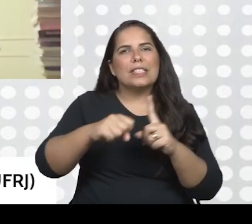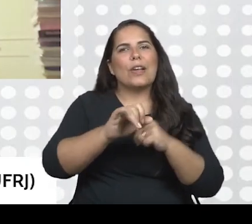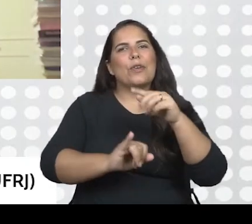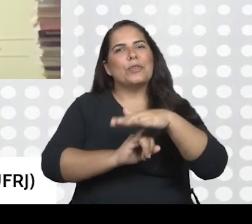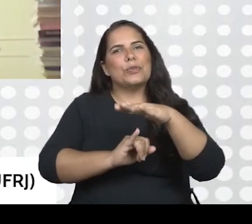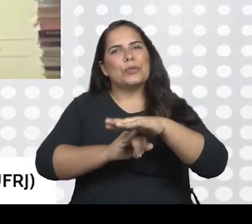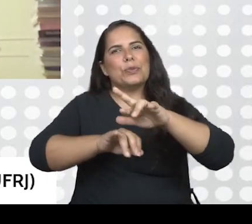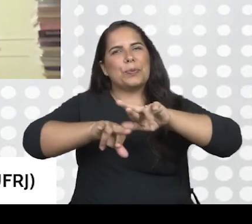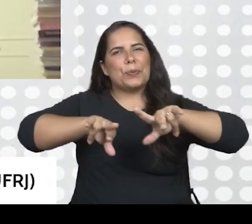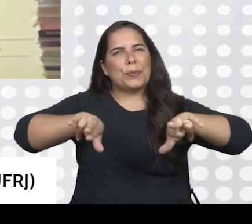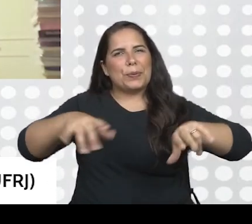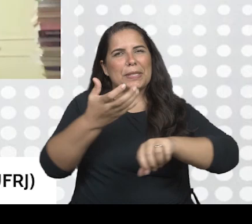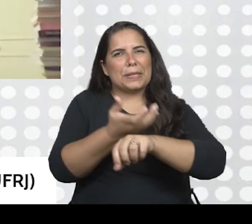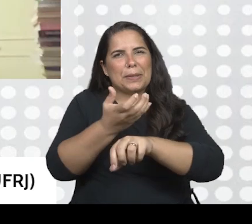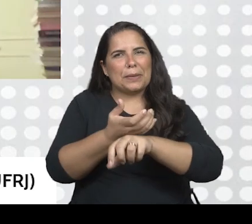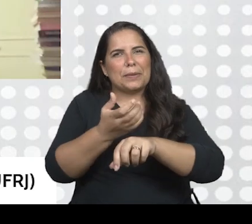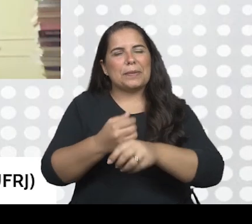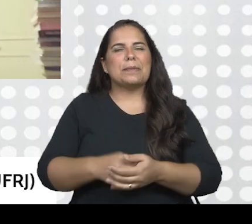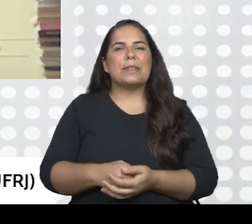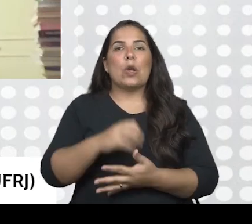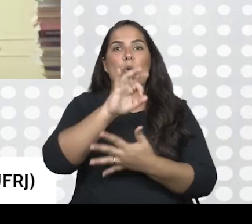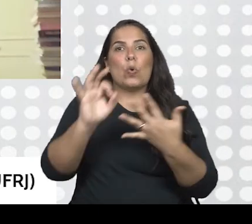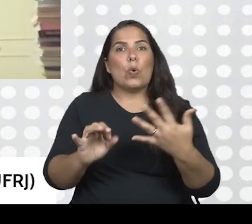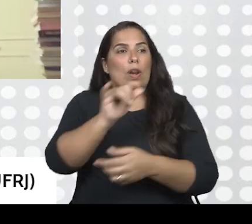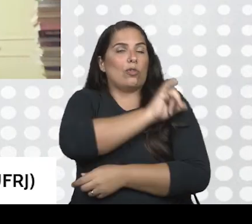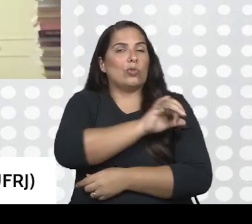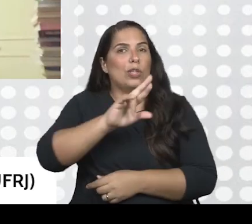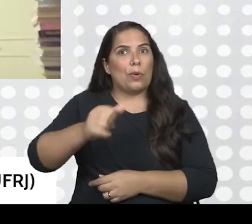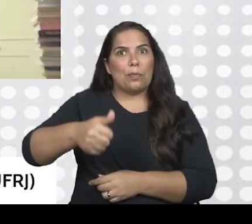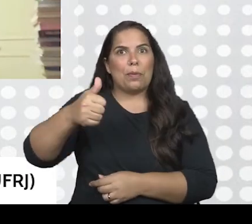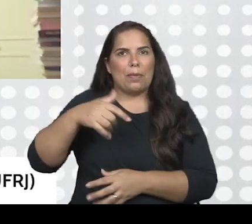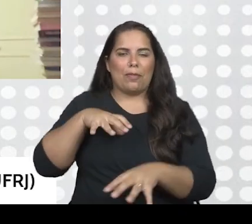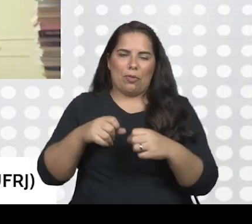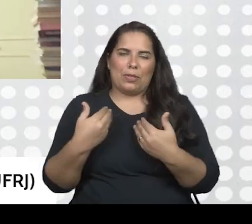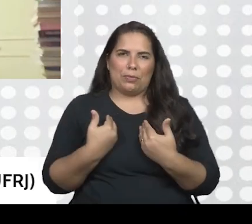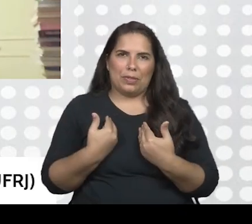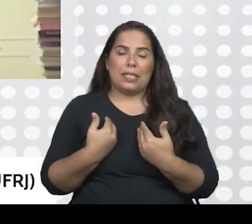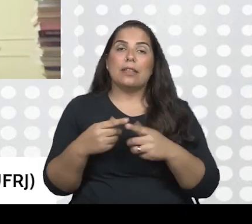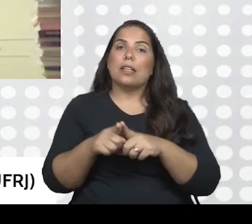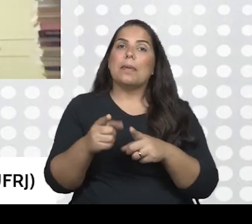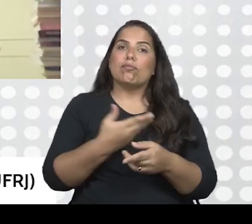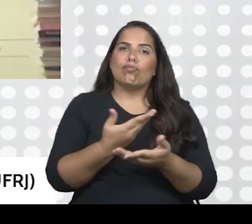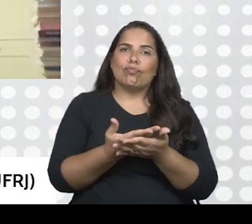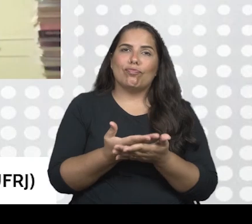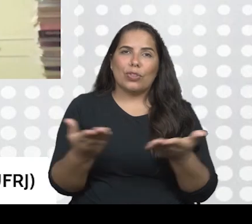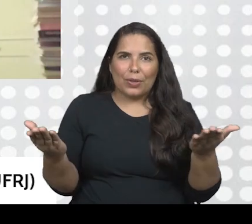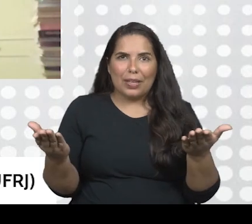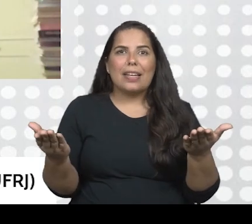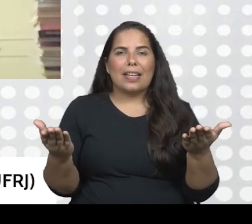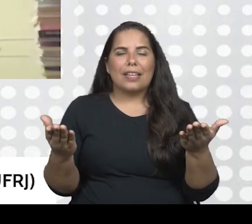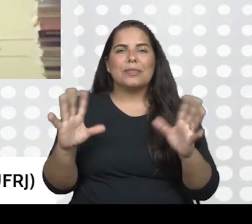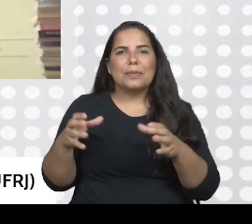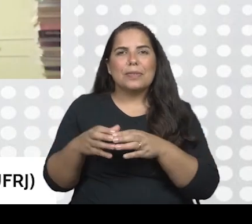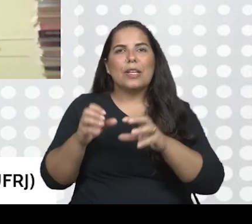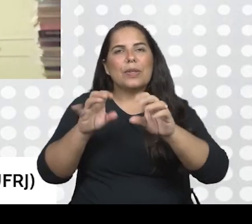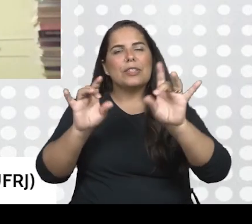Instituto Multidisciplinar da Universidade Federal Rural do Rio de Janeiro, minha primeira casa de formação, e também os colegas do